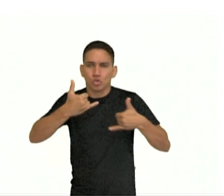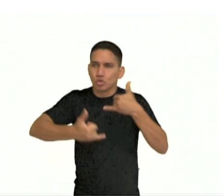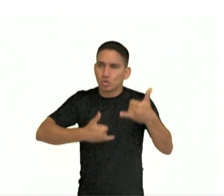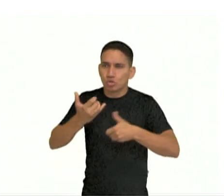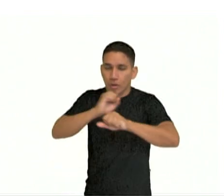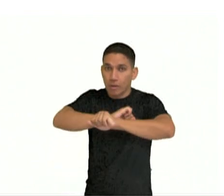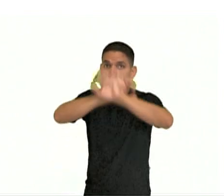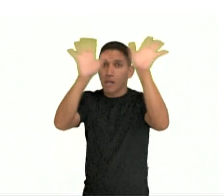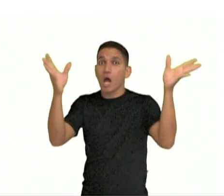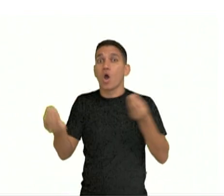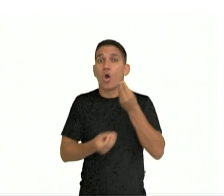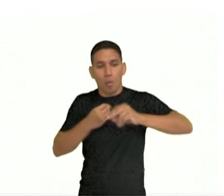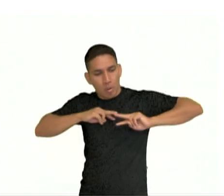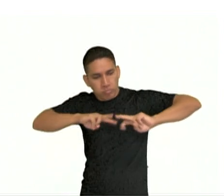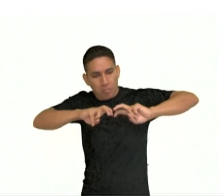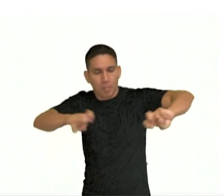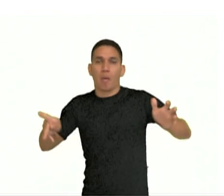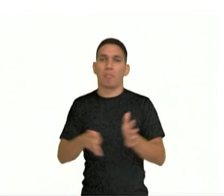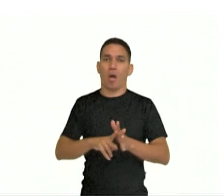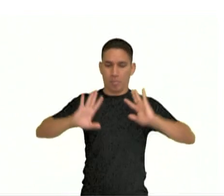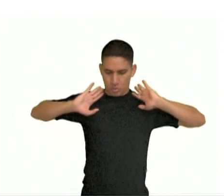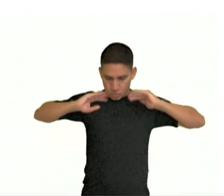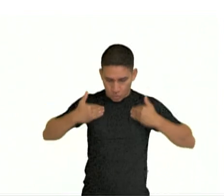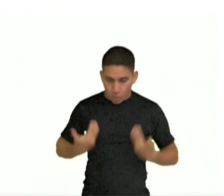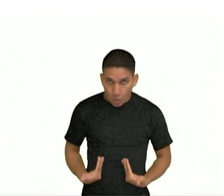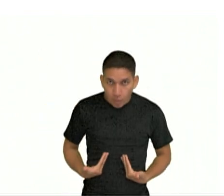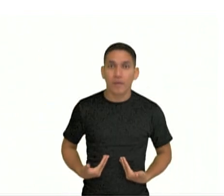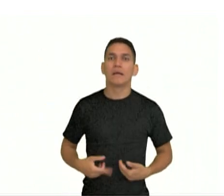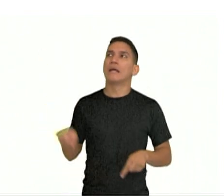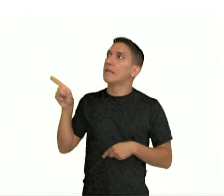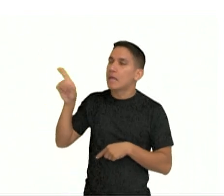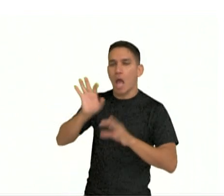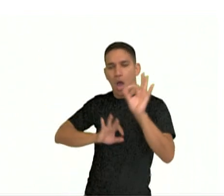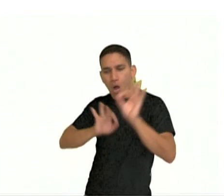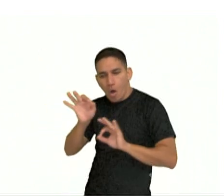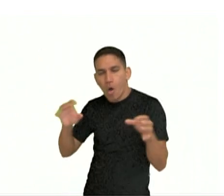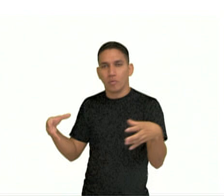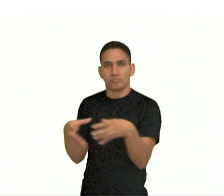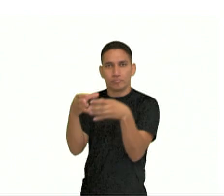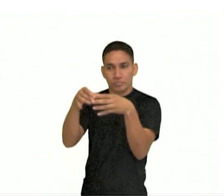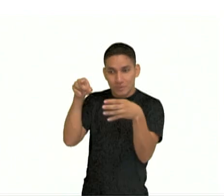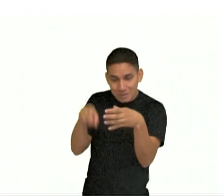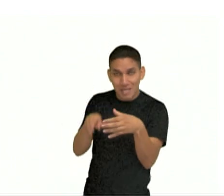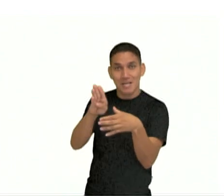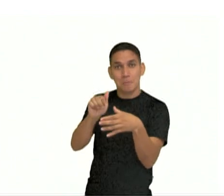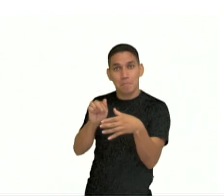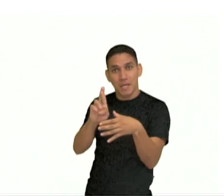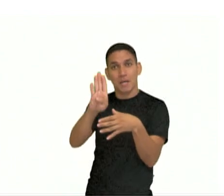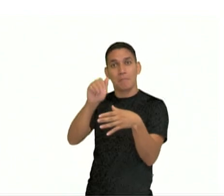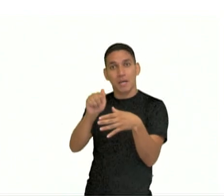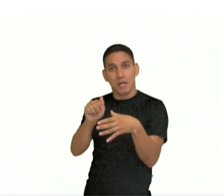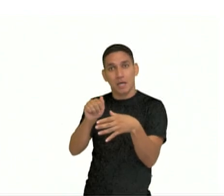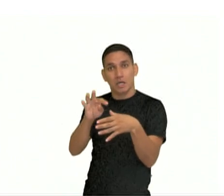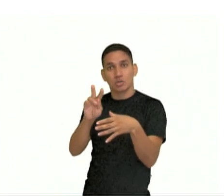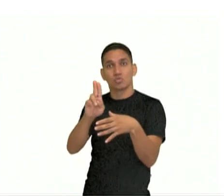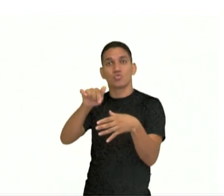lúdicos na exploração de sons corporais organizador e diretor do grupo musical barbatuques